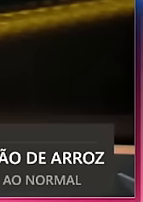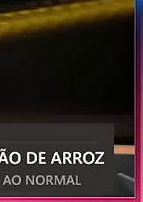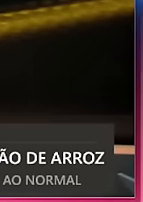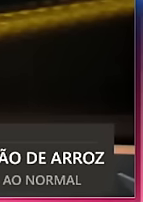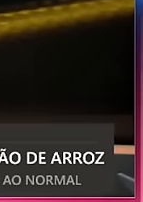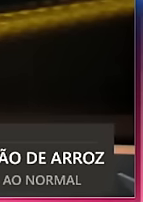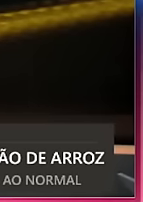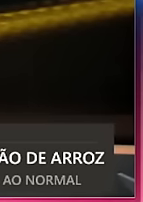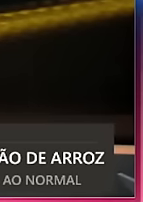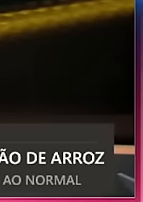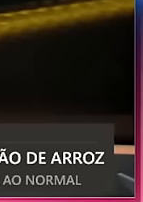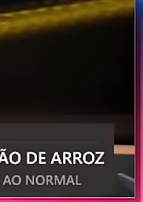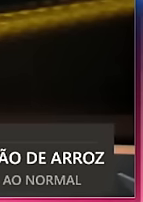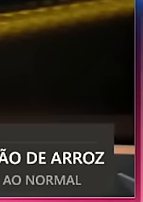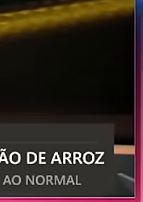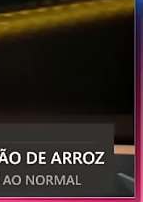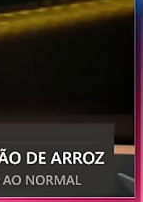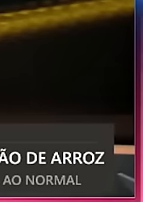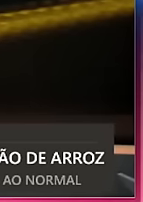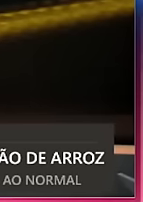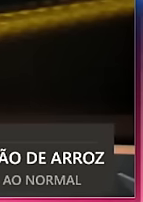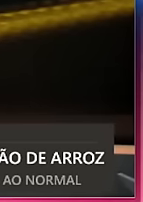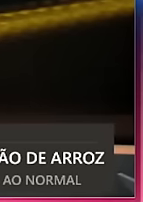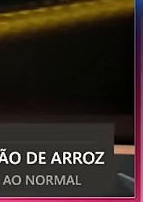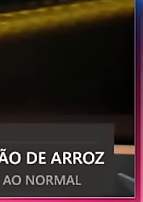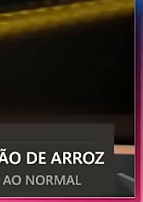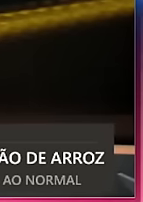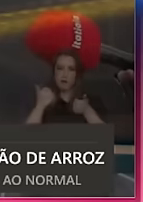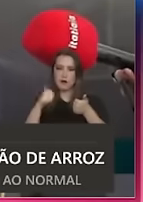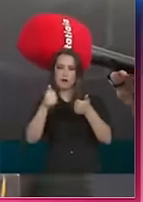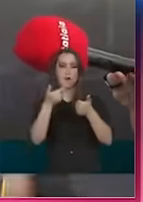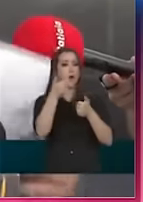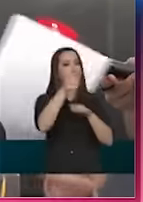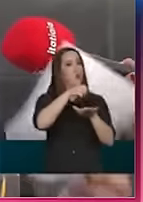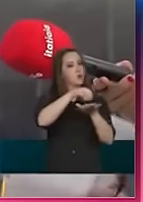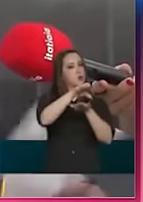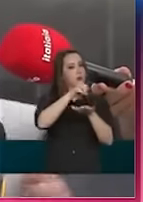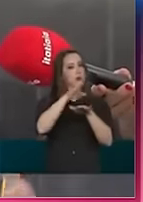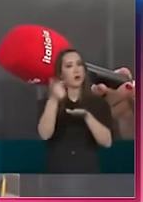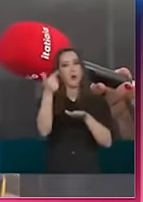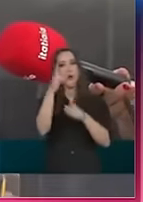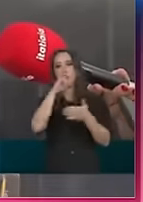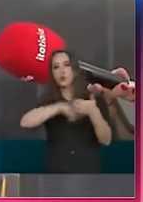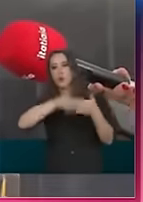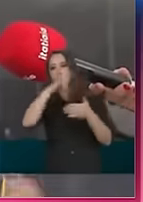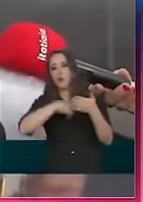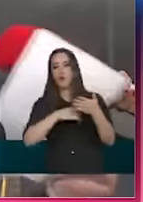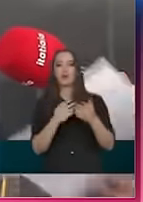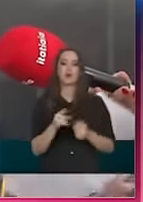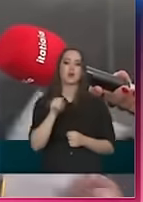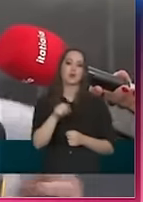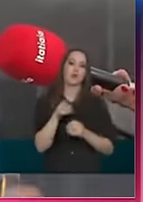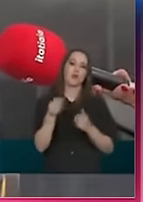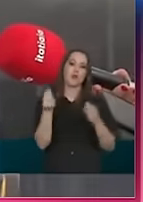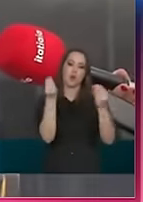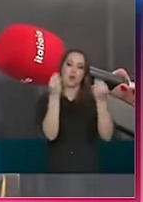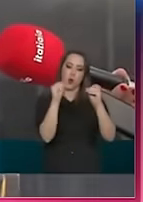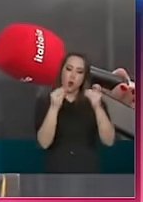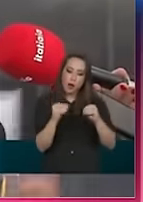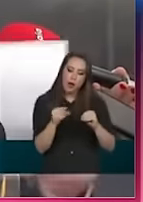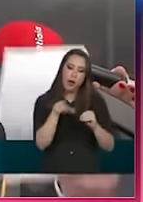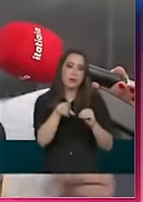Câmara o ministro Paulo Pimenta não compareceu à audiência na comissão de agricultura pecuária abastecimento e